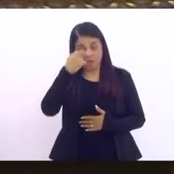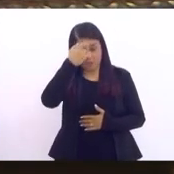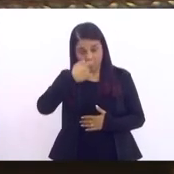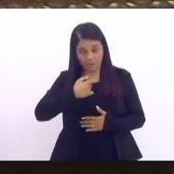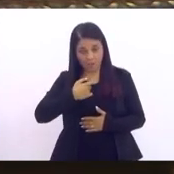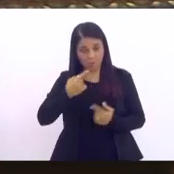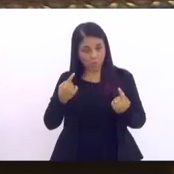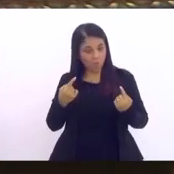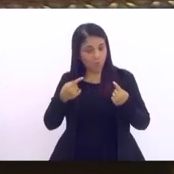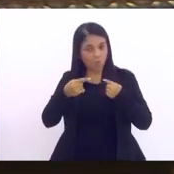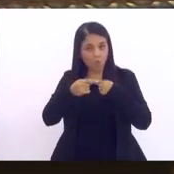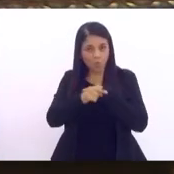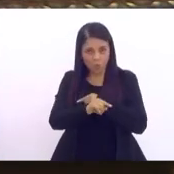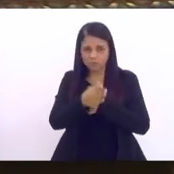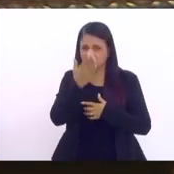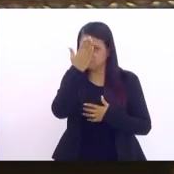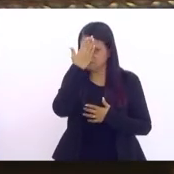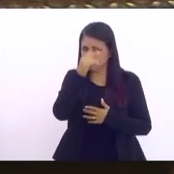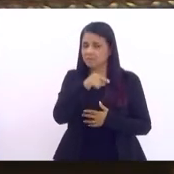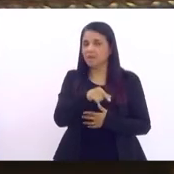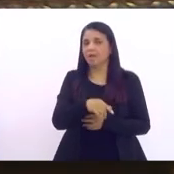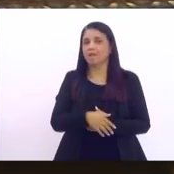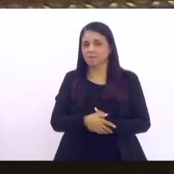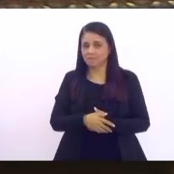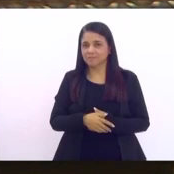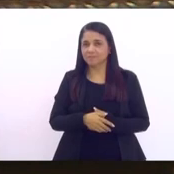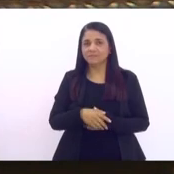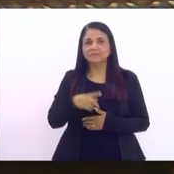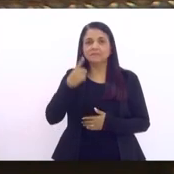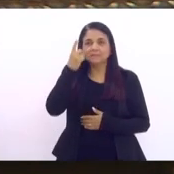disso, que deputado seja secretário.